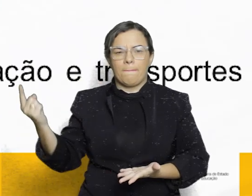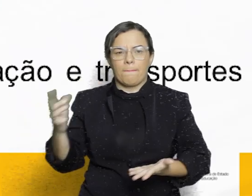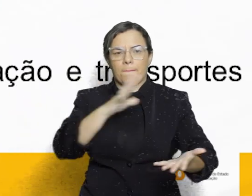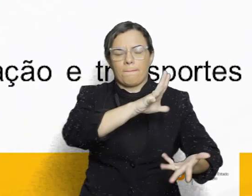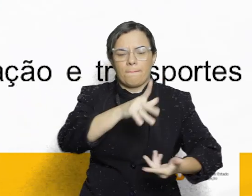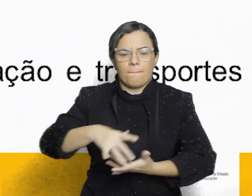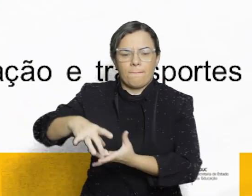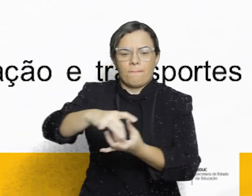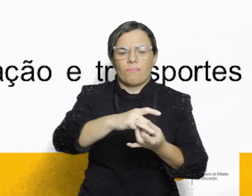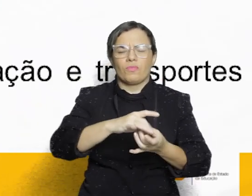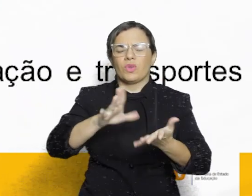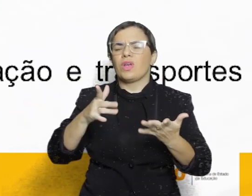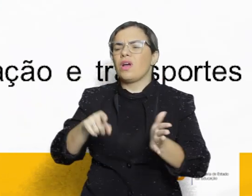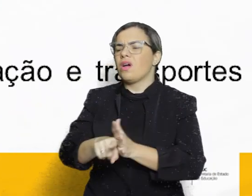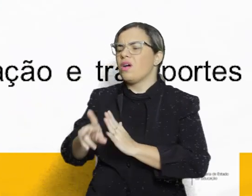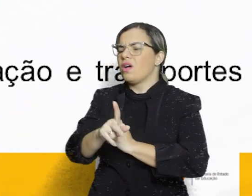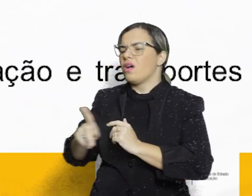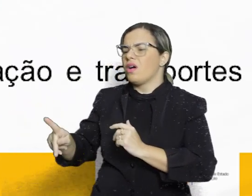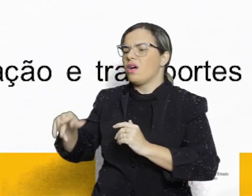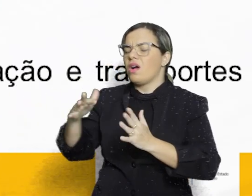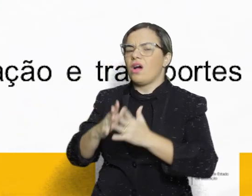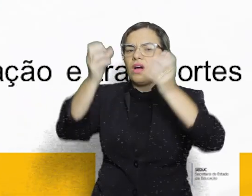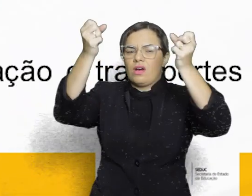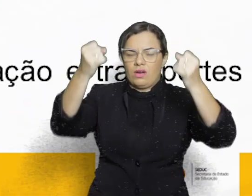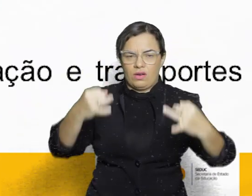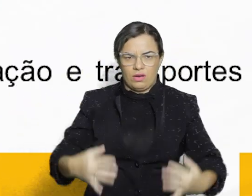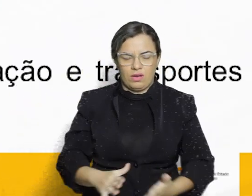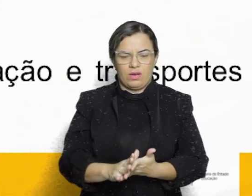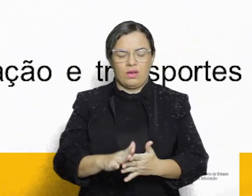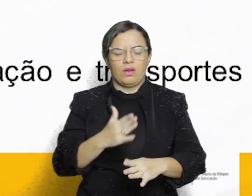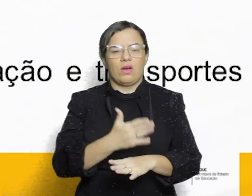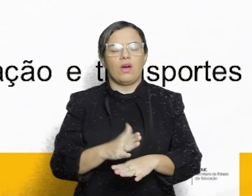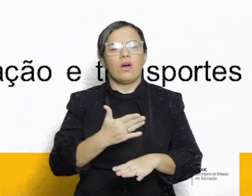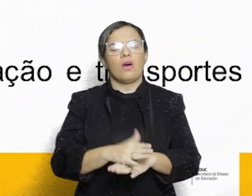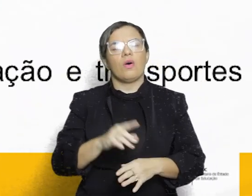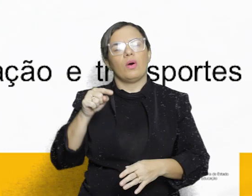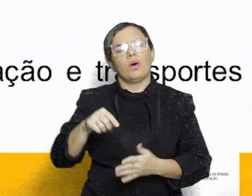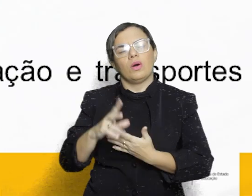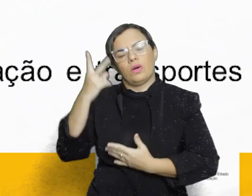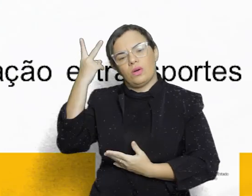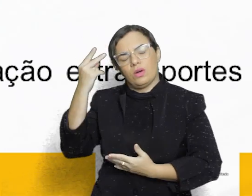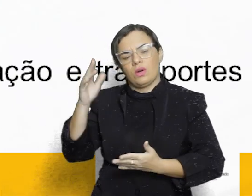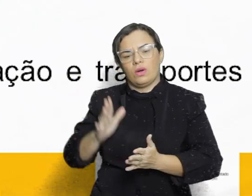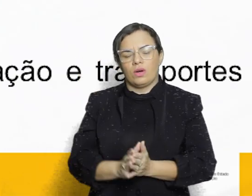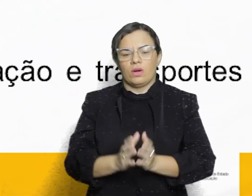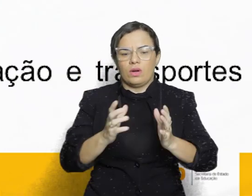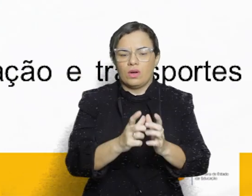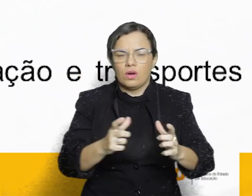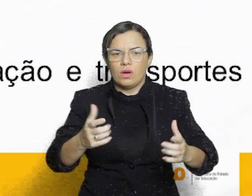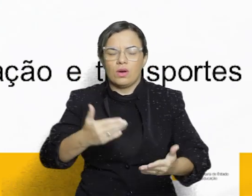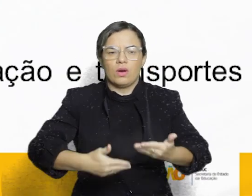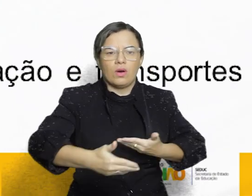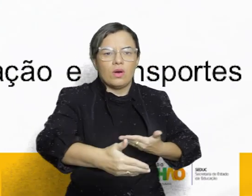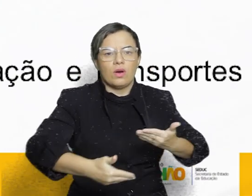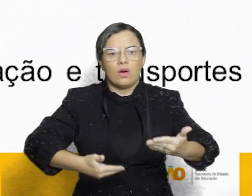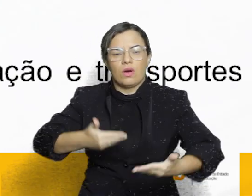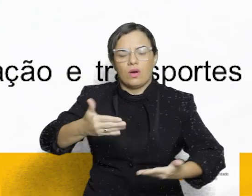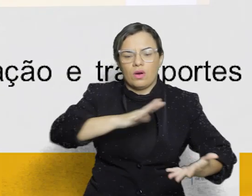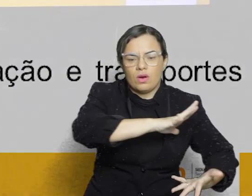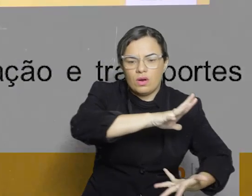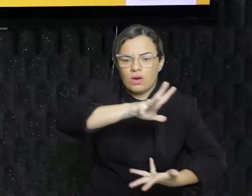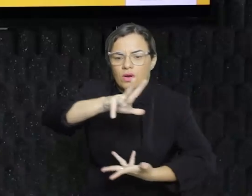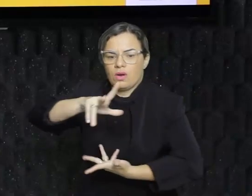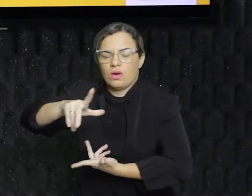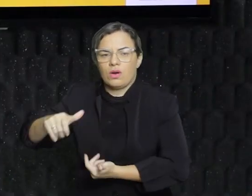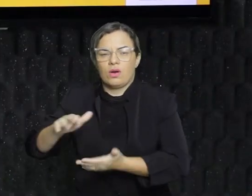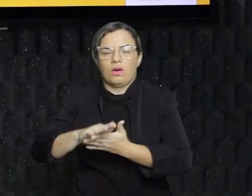Marcos? Gente, globalização em termos gerais e práticos, podemos entender como um aumento de trocas em nível mundial. Uma dica para